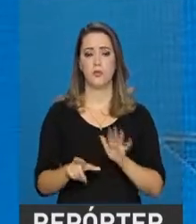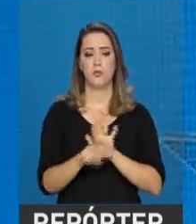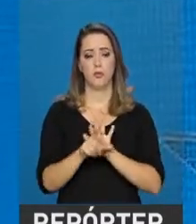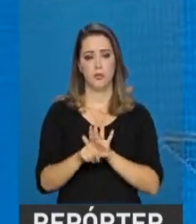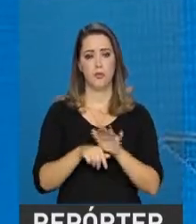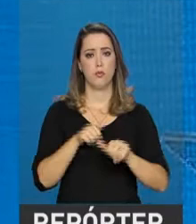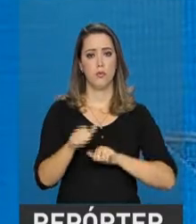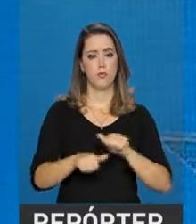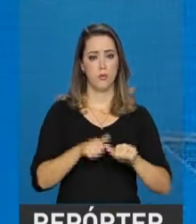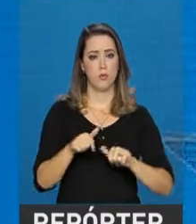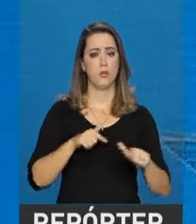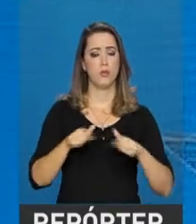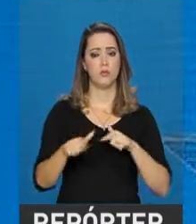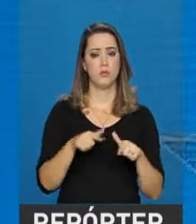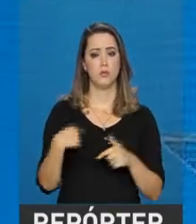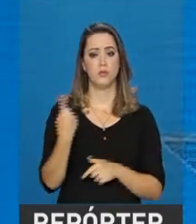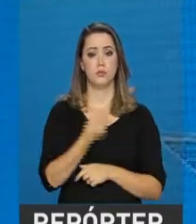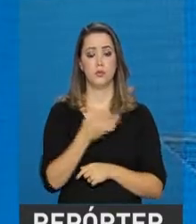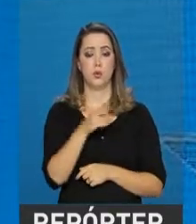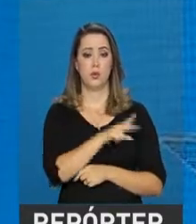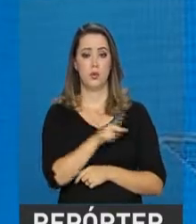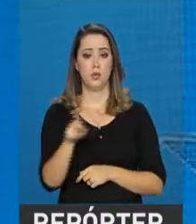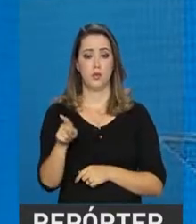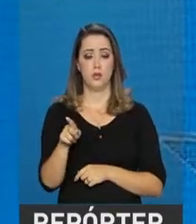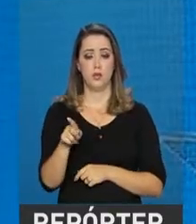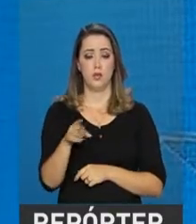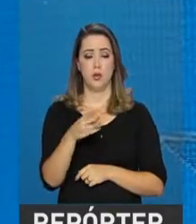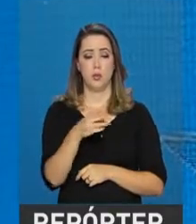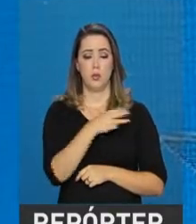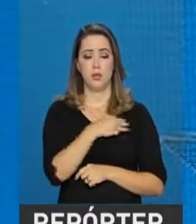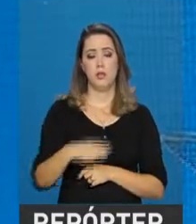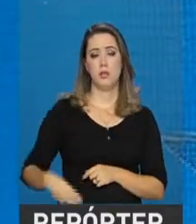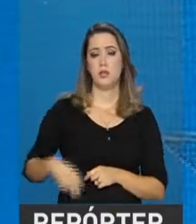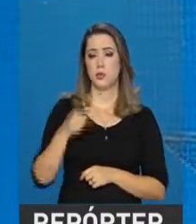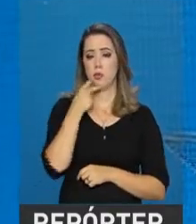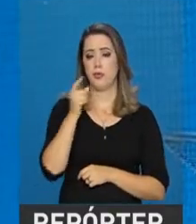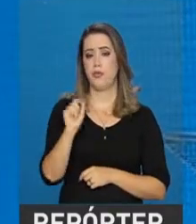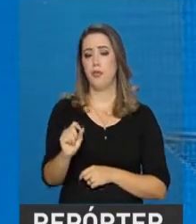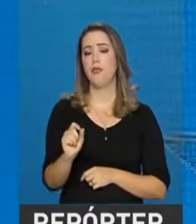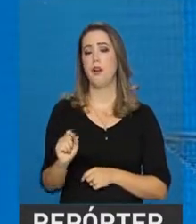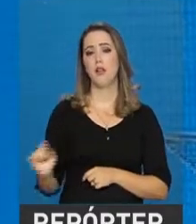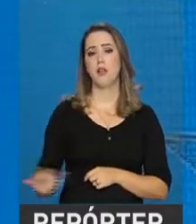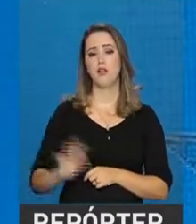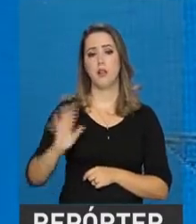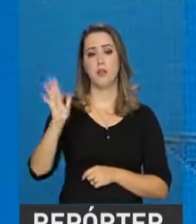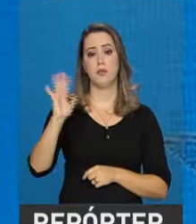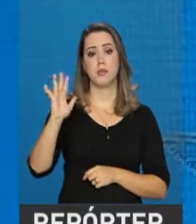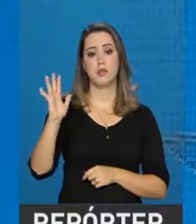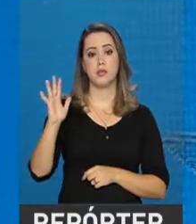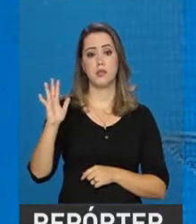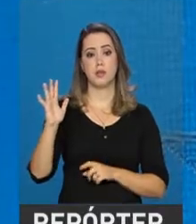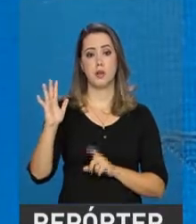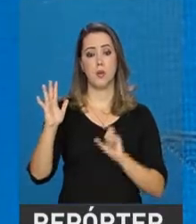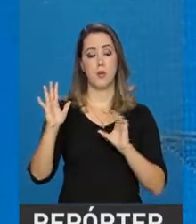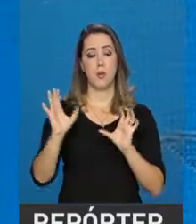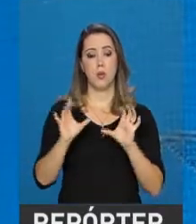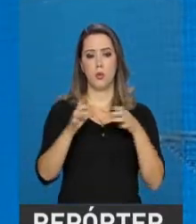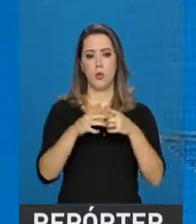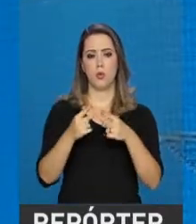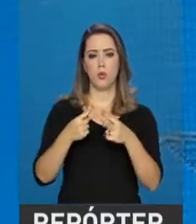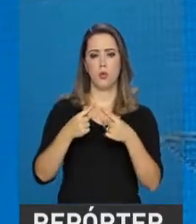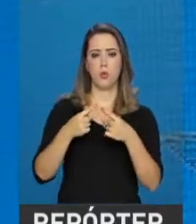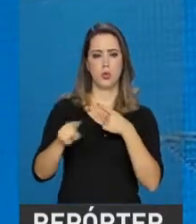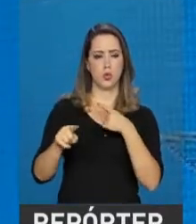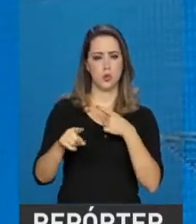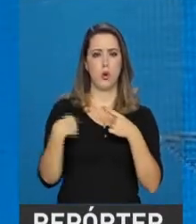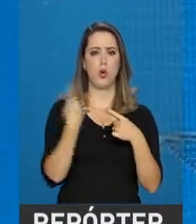que nós fizemos com mulheres fala da inflação quem quiser opor-se ao nosso governo terá que dizer